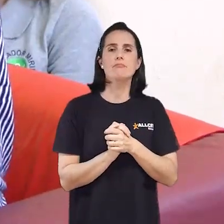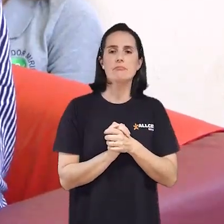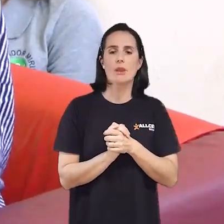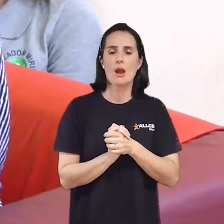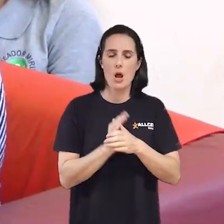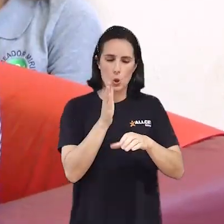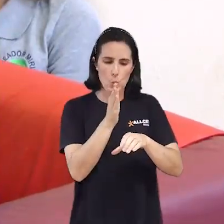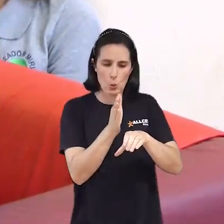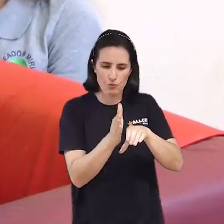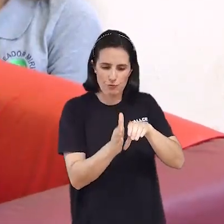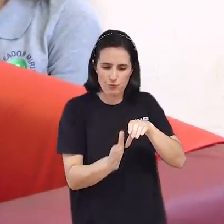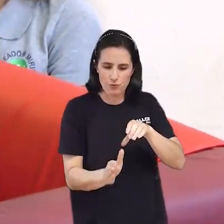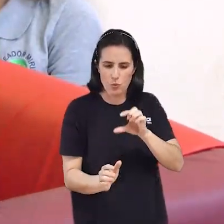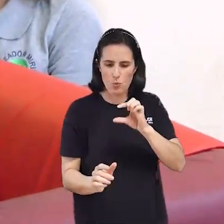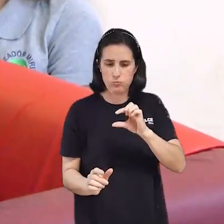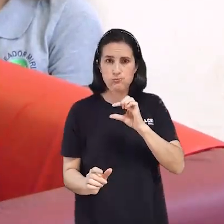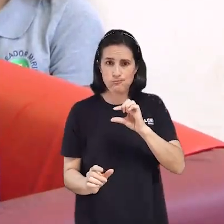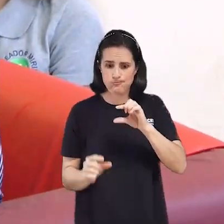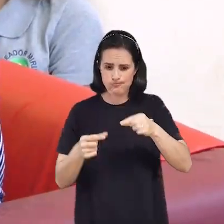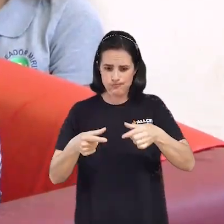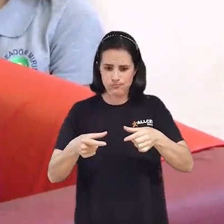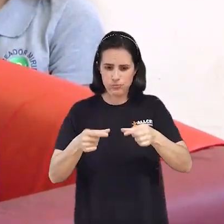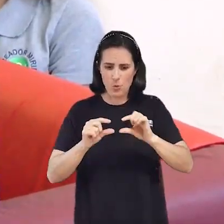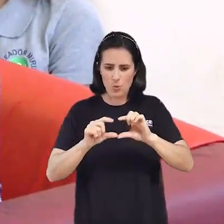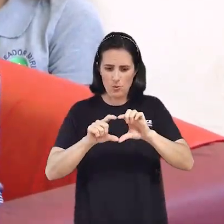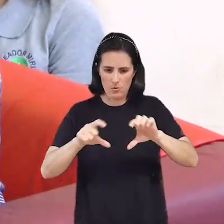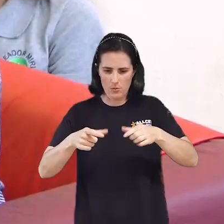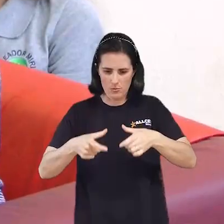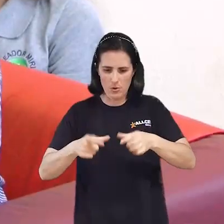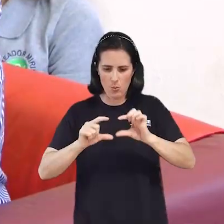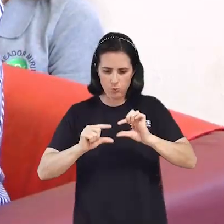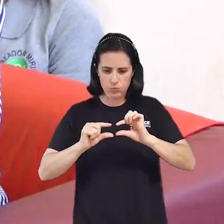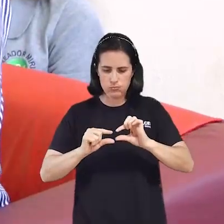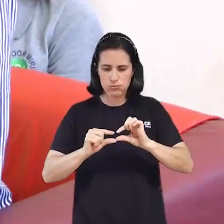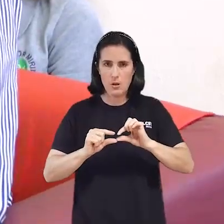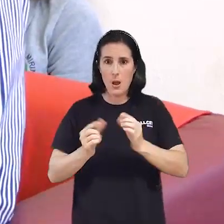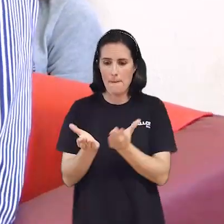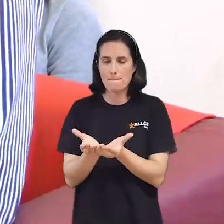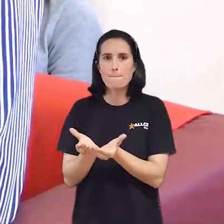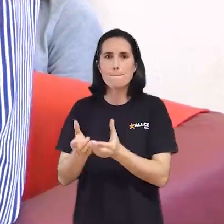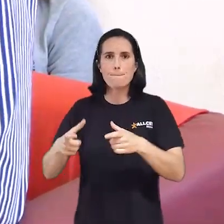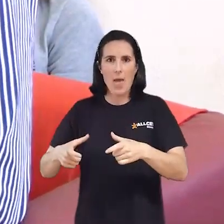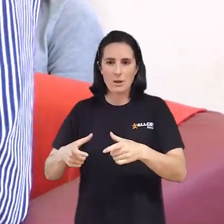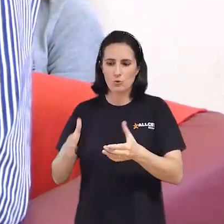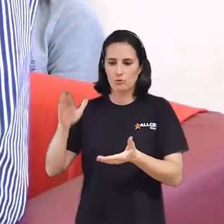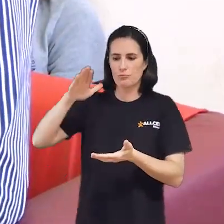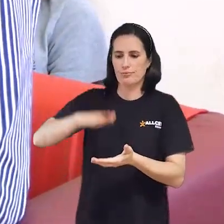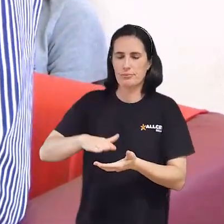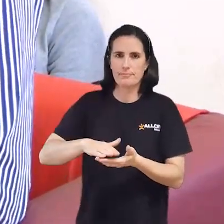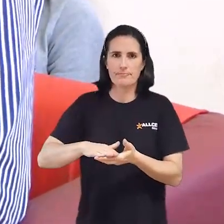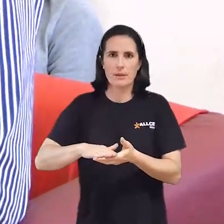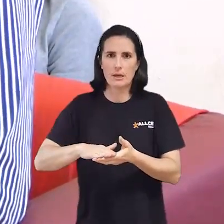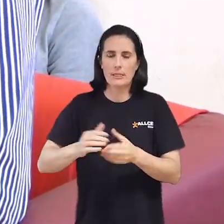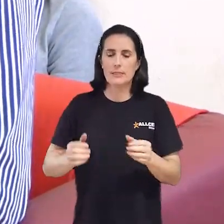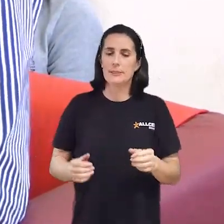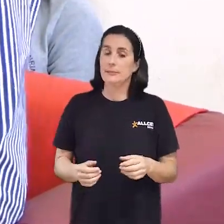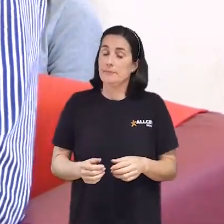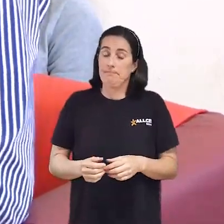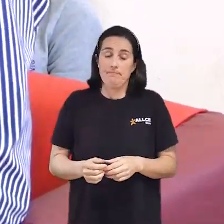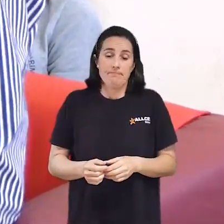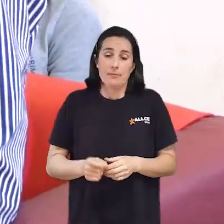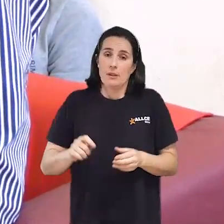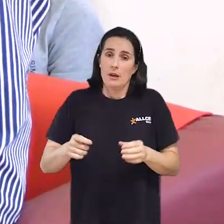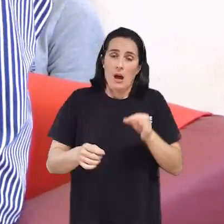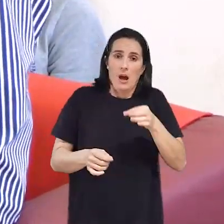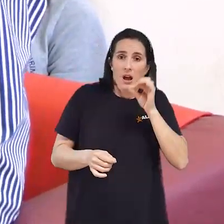pão, mesmo seco e duro. A gente não podia perder. Aí o que a mãe fazia? Colocava uma